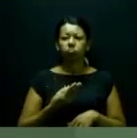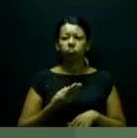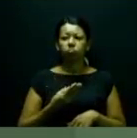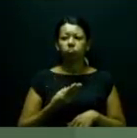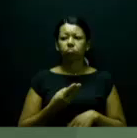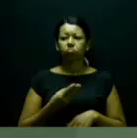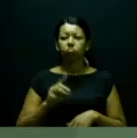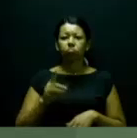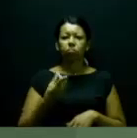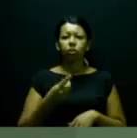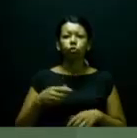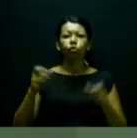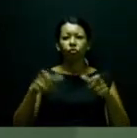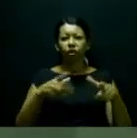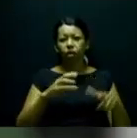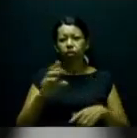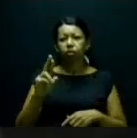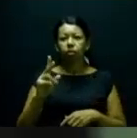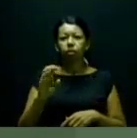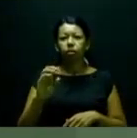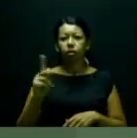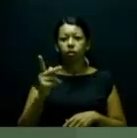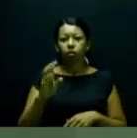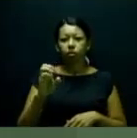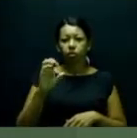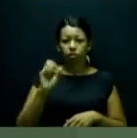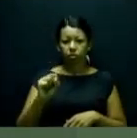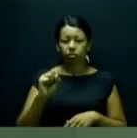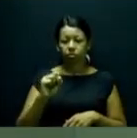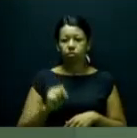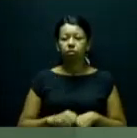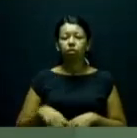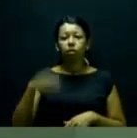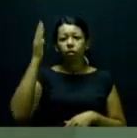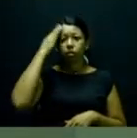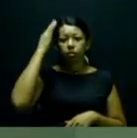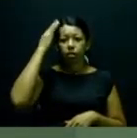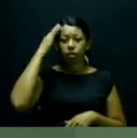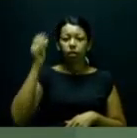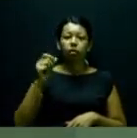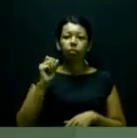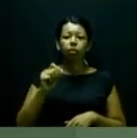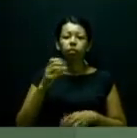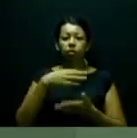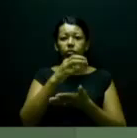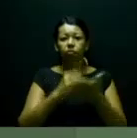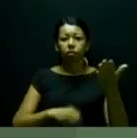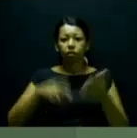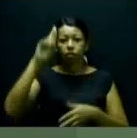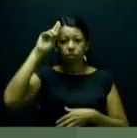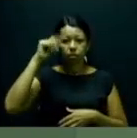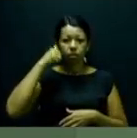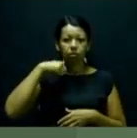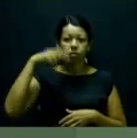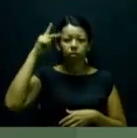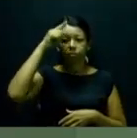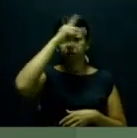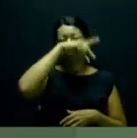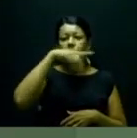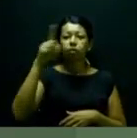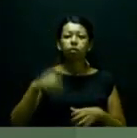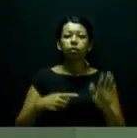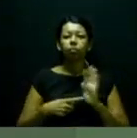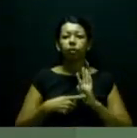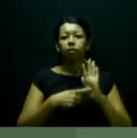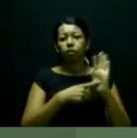vagas, requeiro observar as formalidades regimentais e, após ouvido do outro plenário, que seja oficiada a prefeita de Cubatão com objetivo que seja